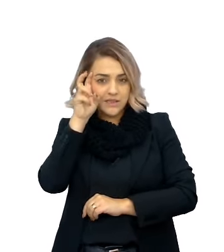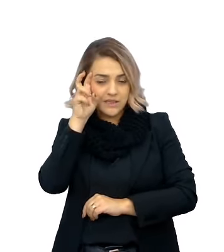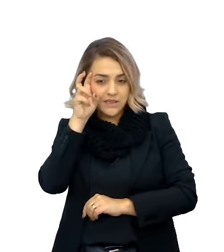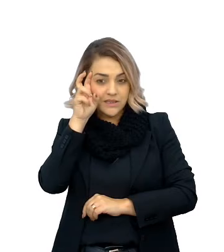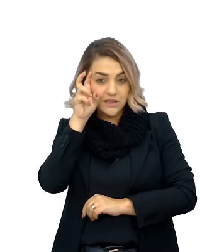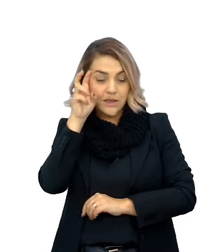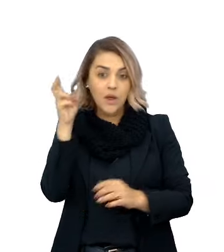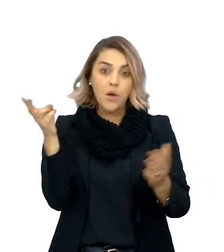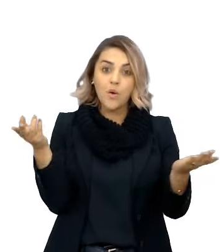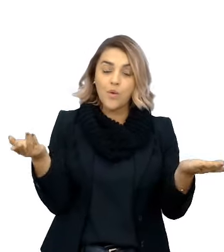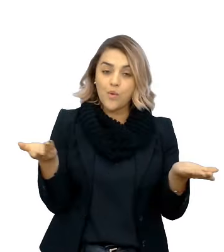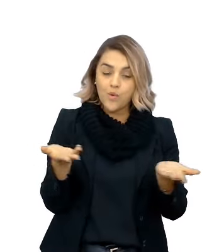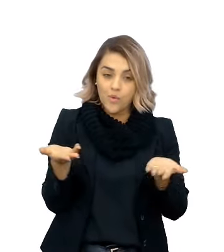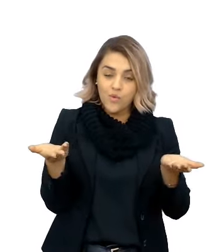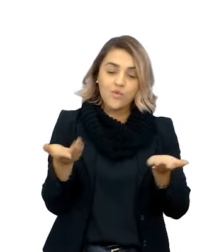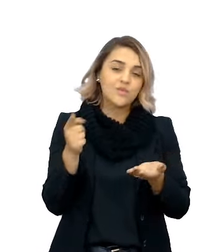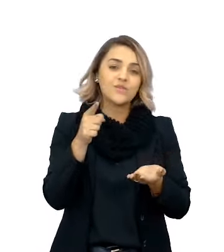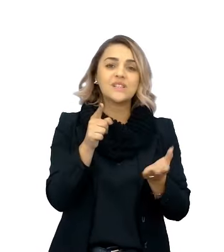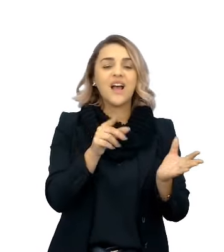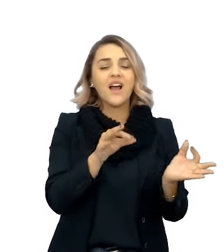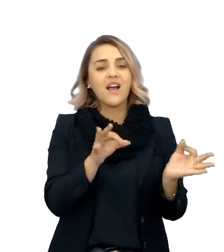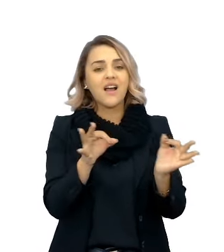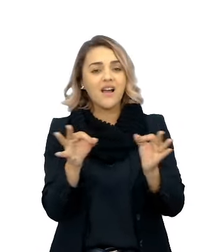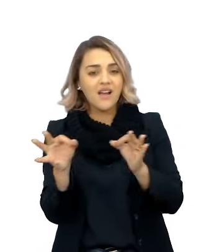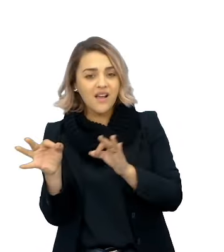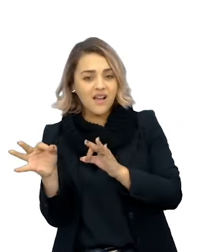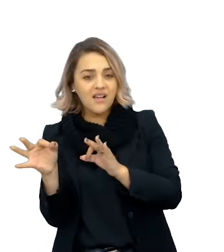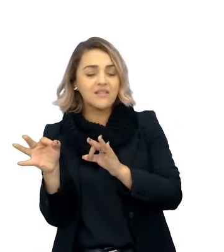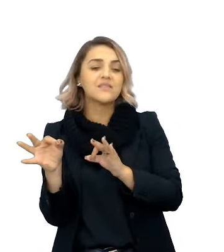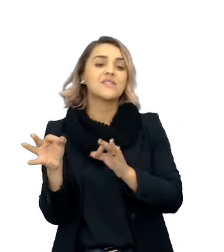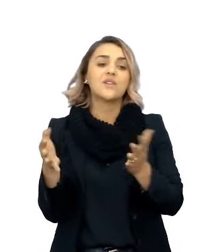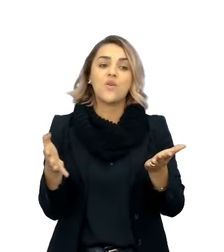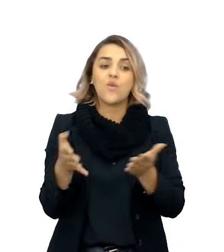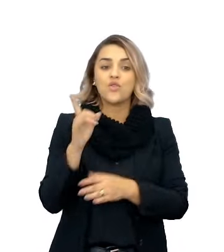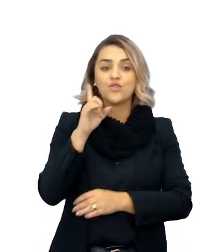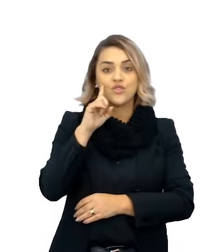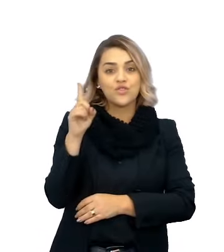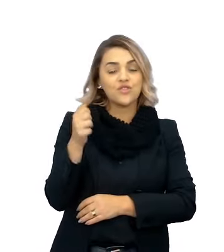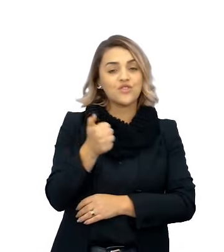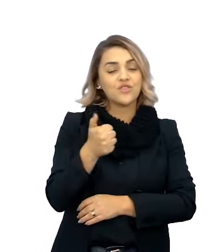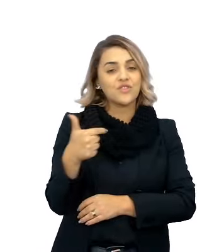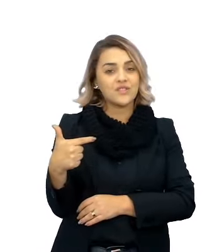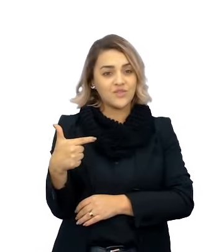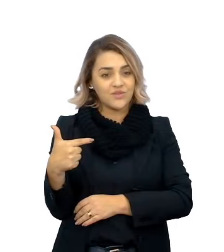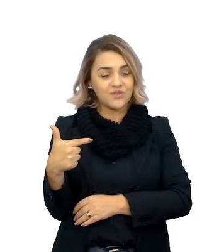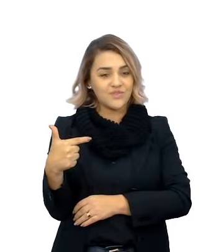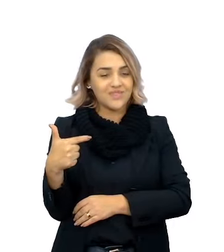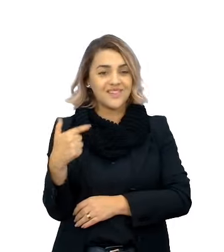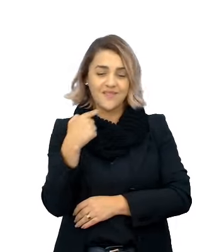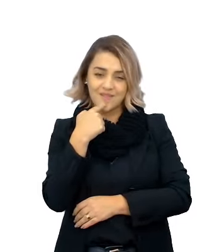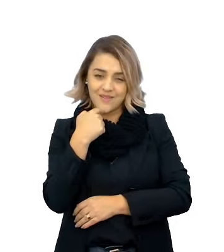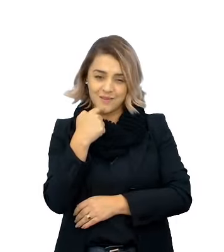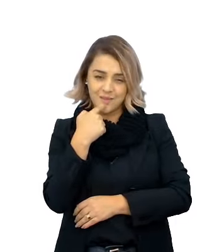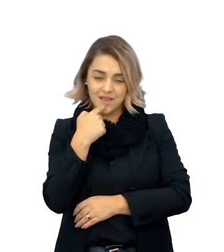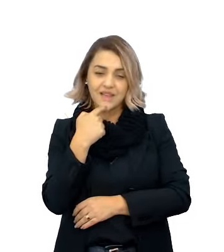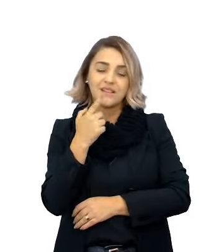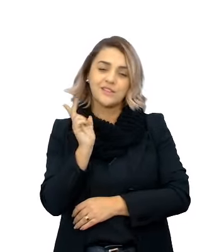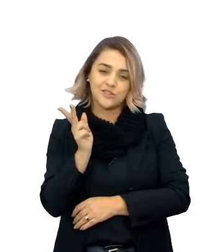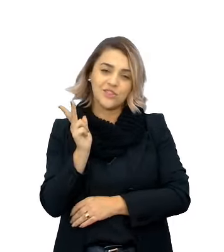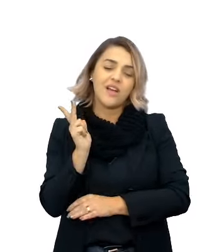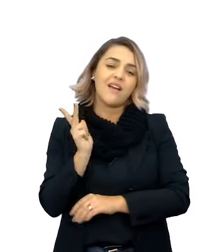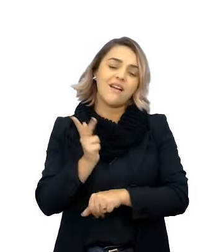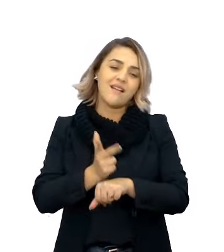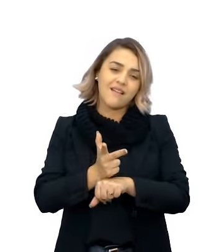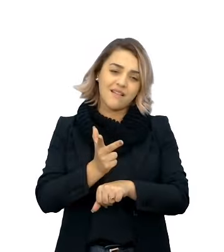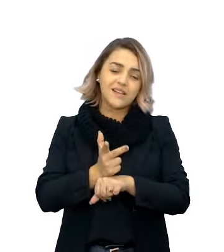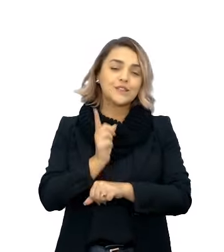E hoje, que vocês estão assistindo a gravação, é dia 12, naquele vermelhinho lá, tá? Então, essa gravação foi para vocês no